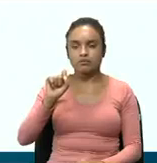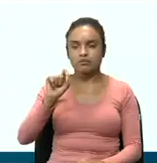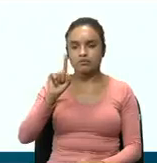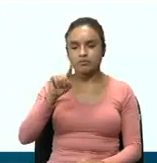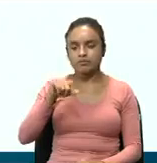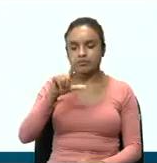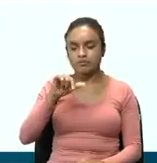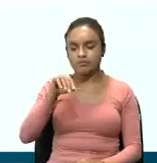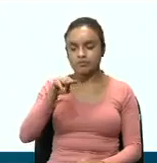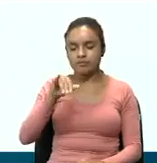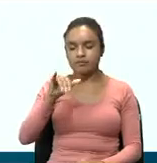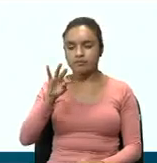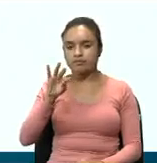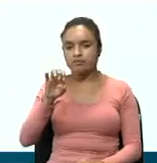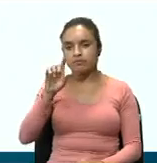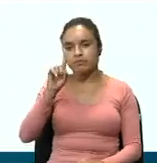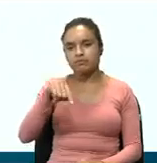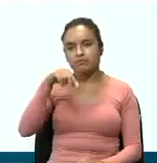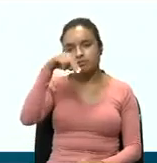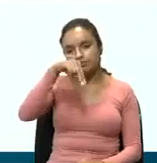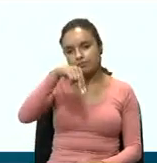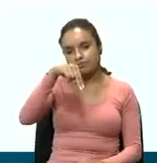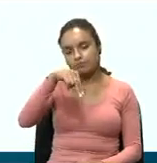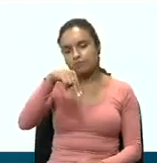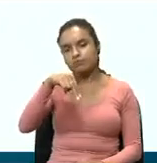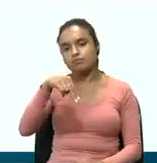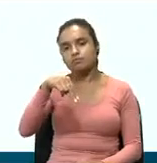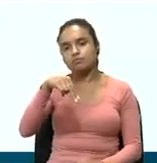de n